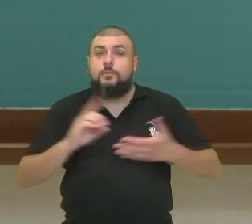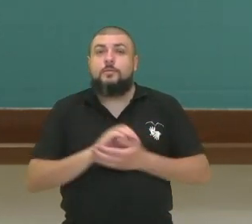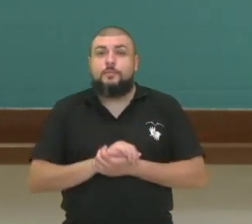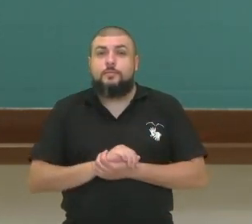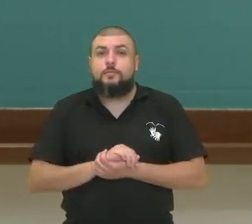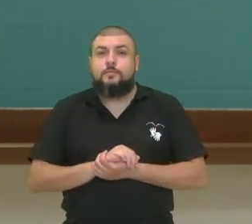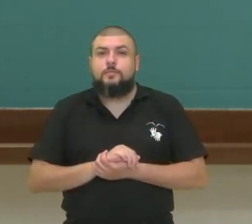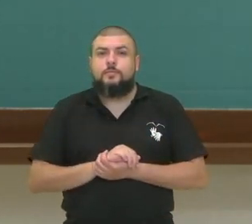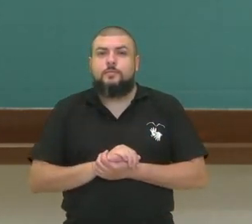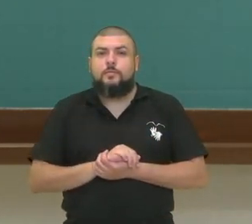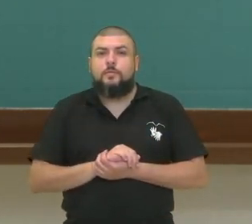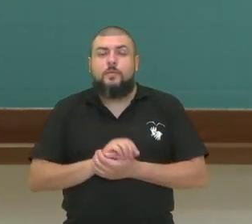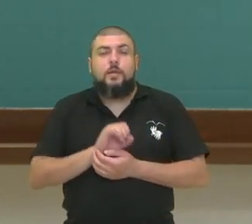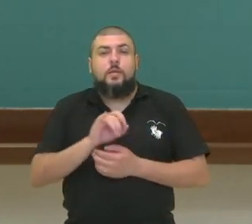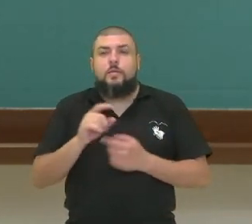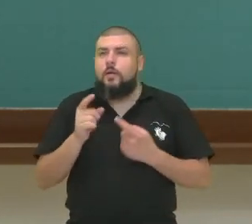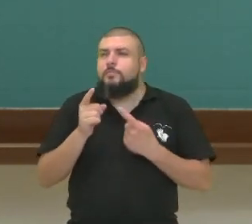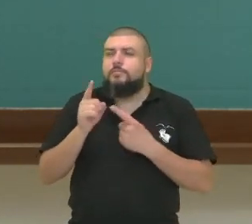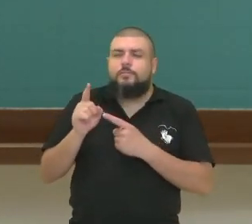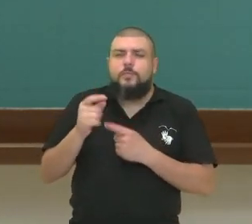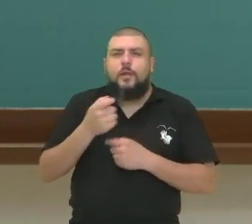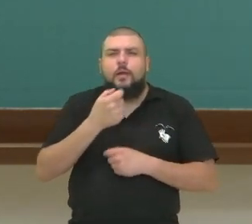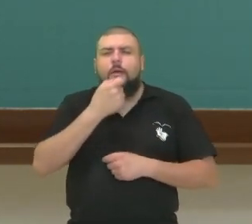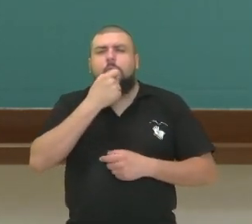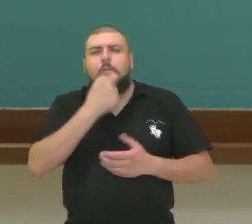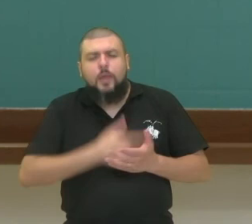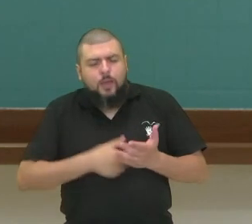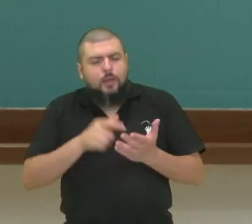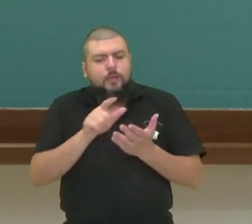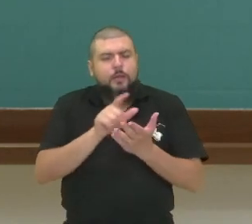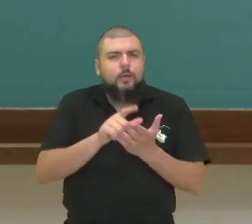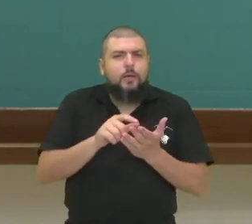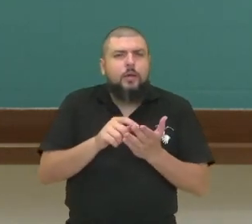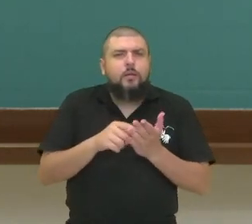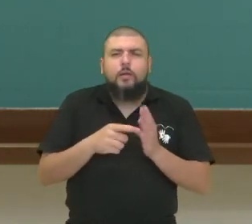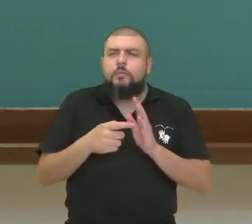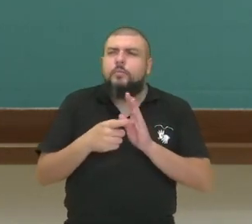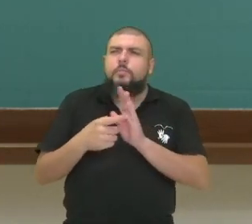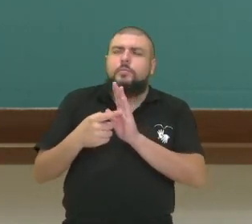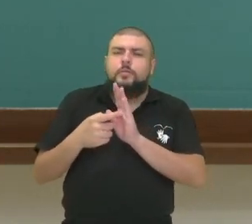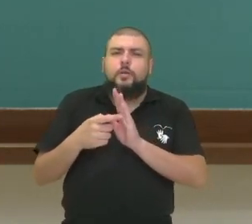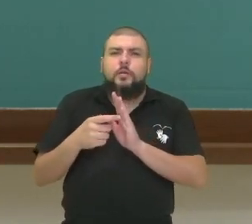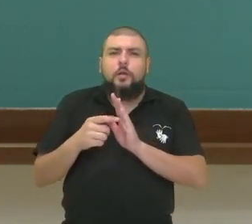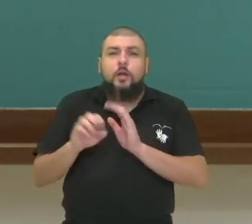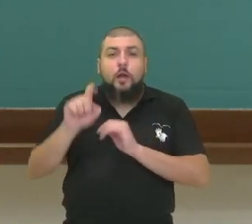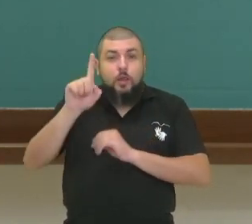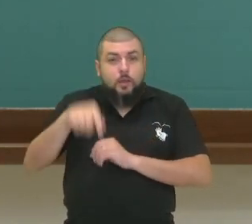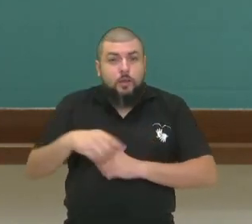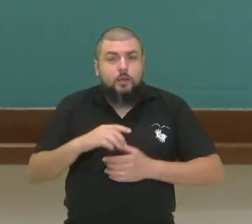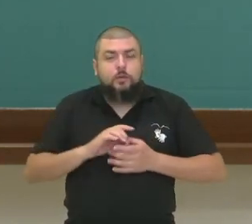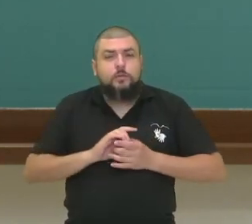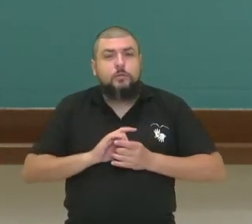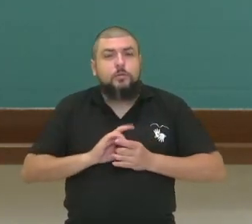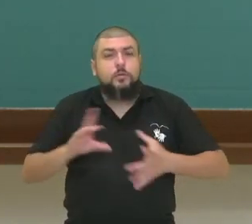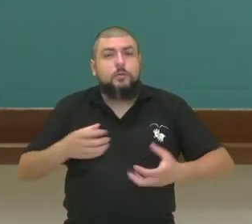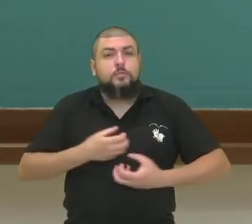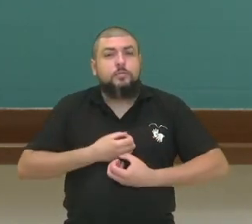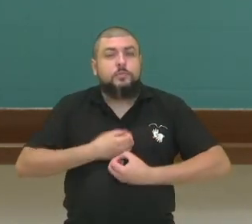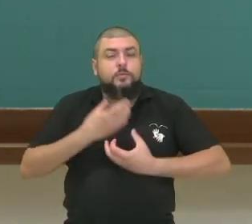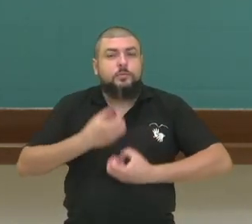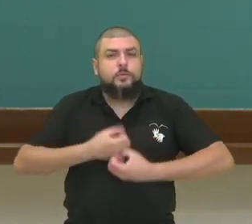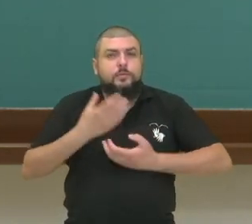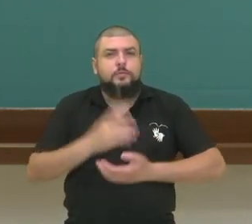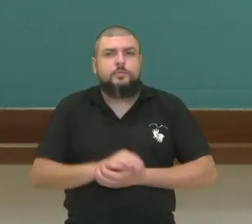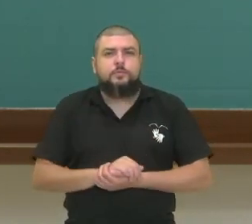crítica satírica, uma crítica bem humorada ao governo, é um importante exercício da liberdade de expressão. E a liberdade